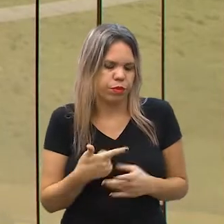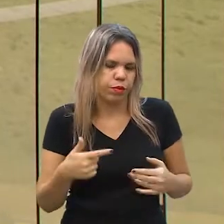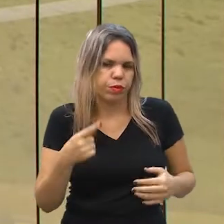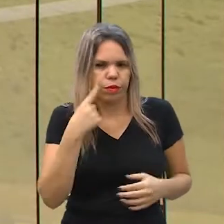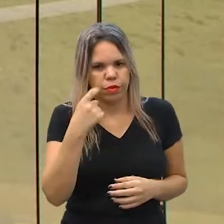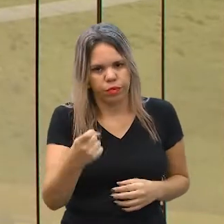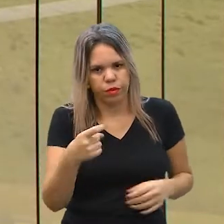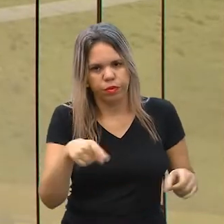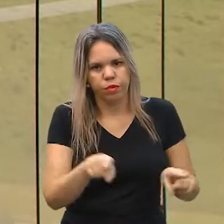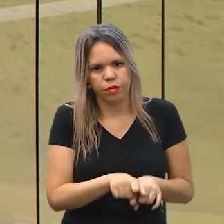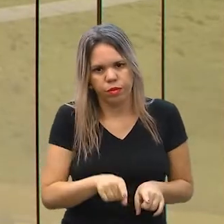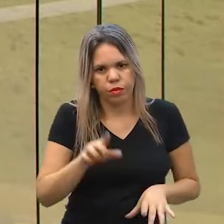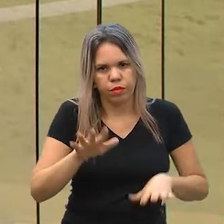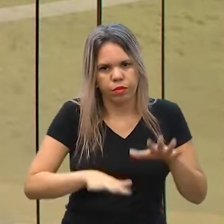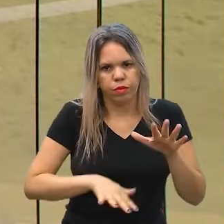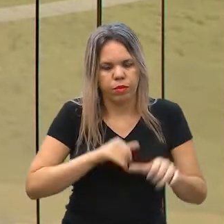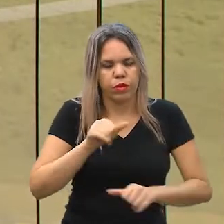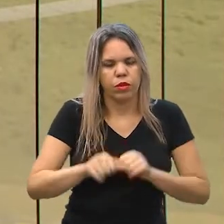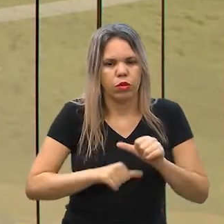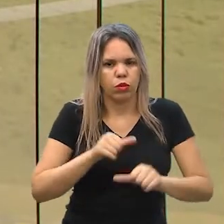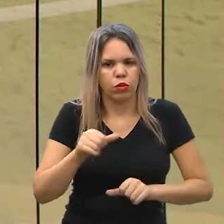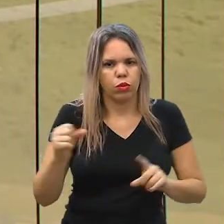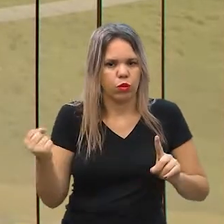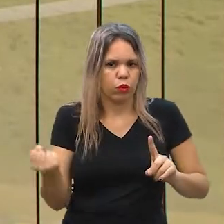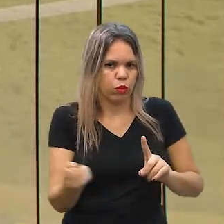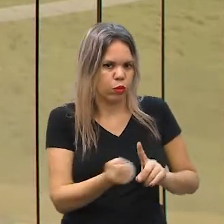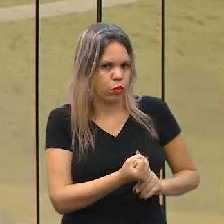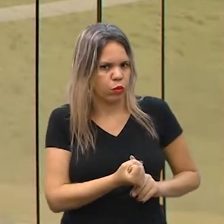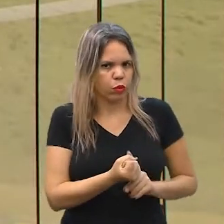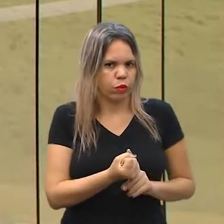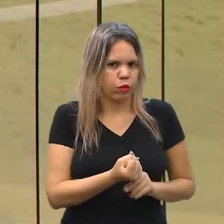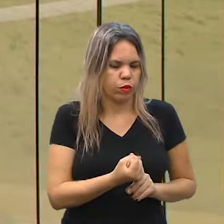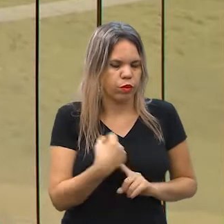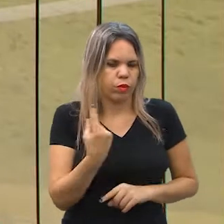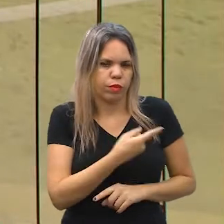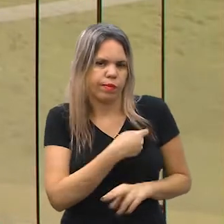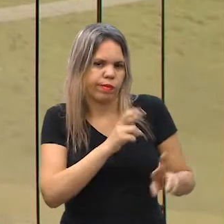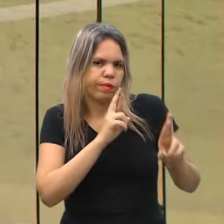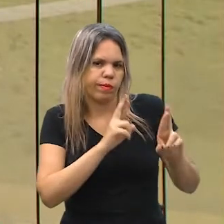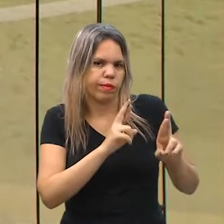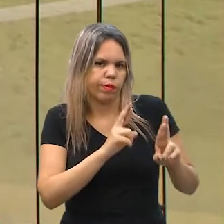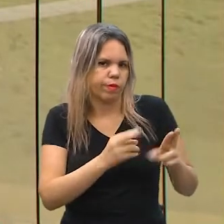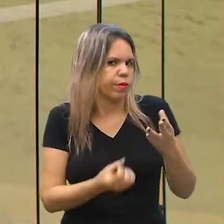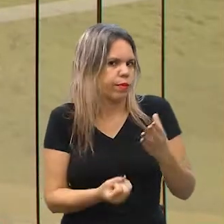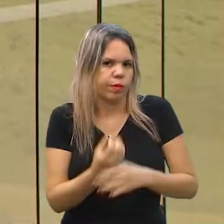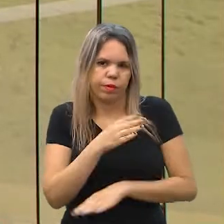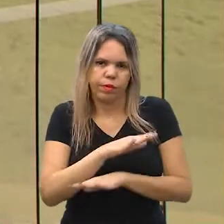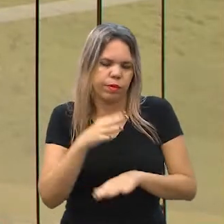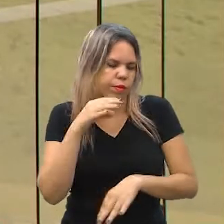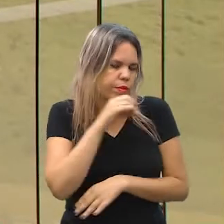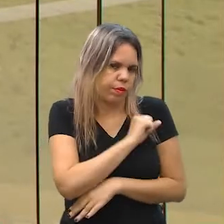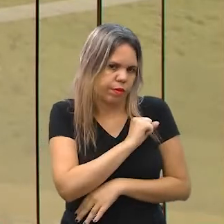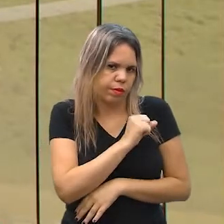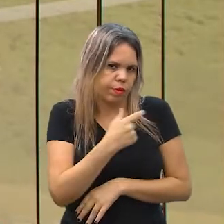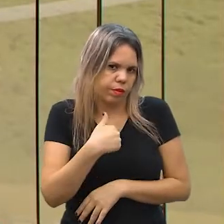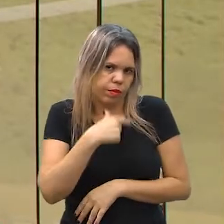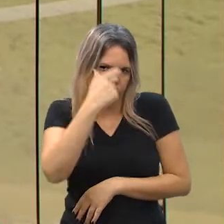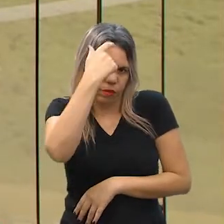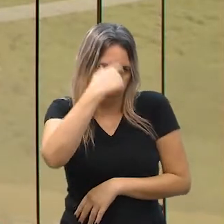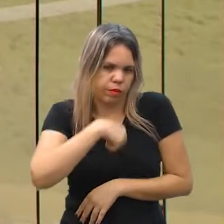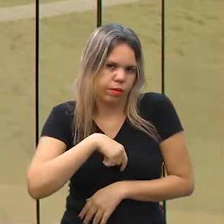aconteçam. E uma coisa muito interessante também, que às vezes as transformações sociais, que é aquela que nós esperamos, não acontece